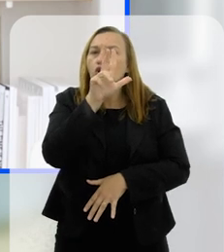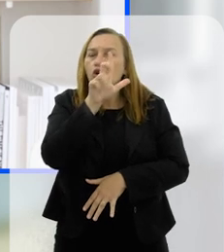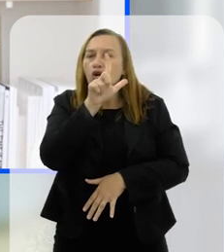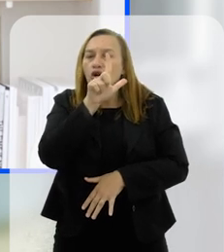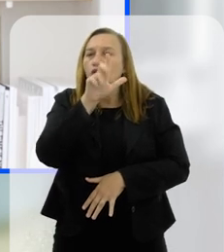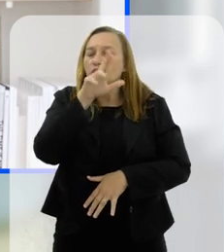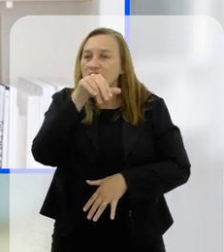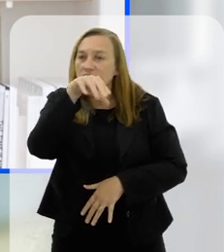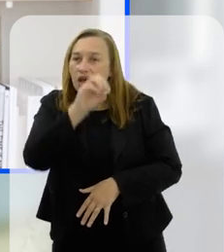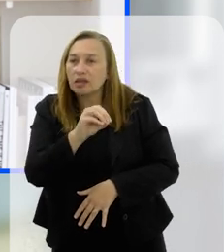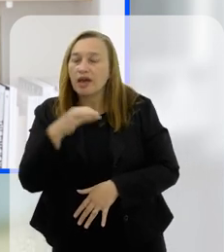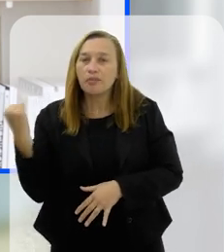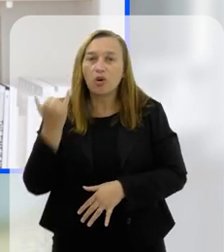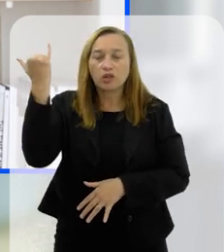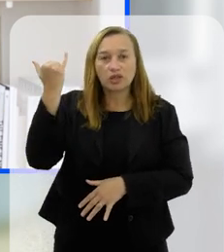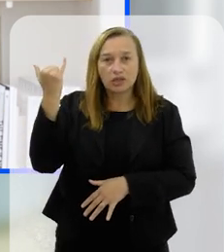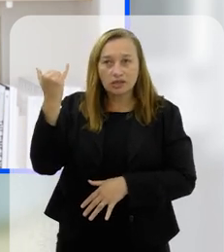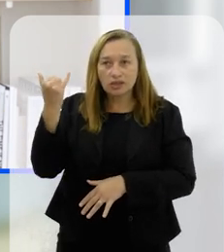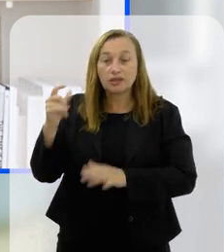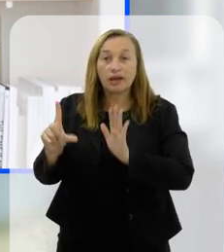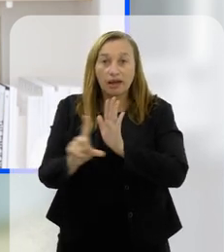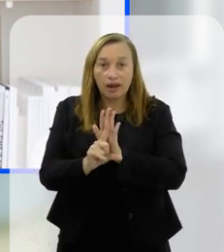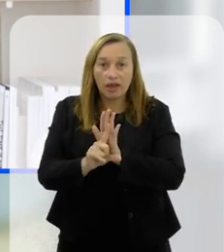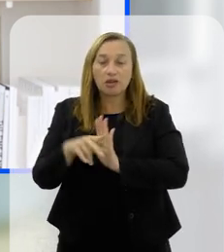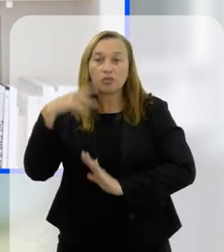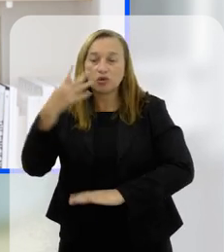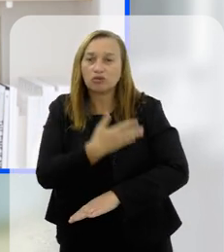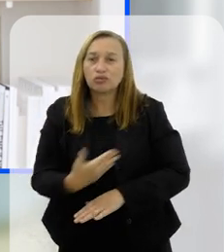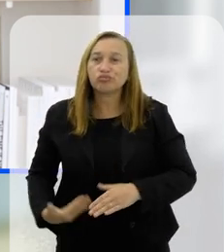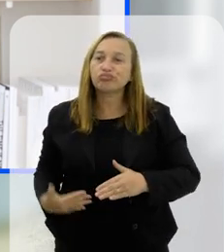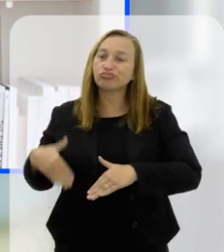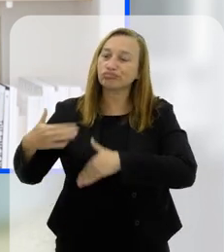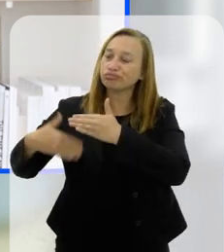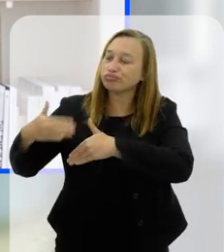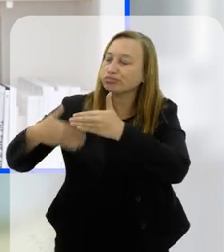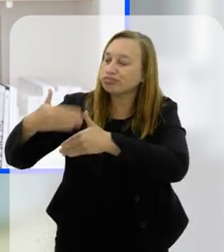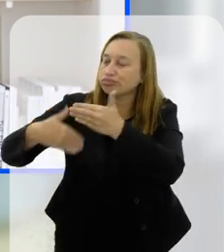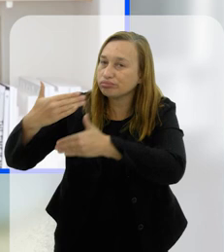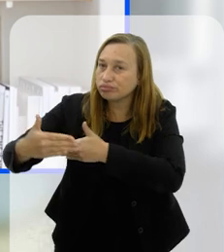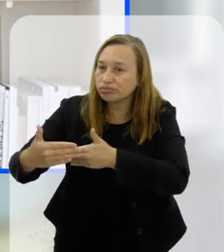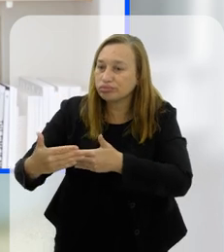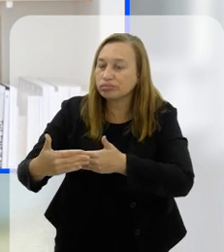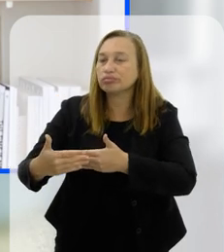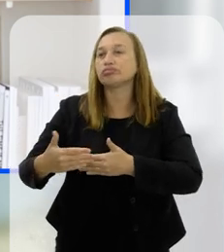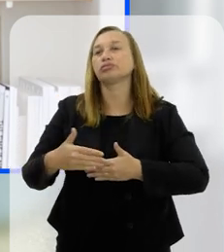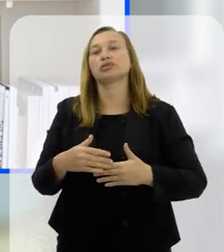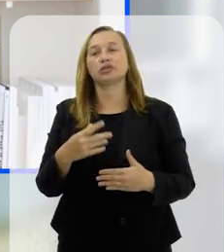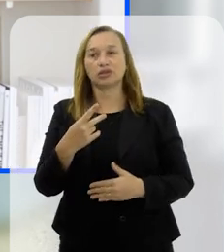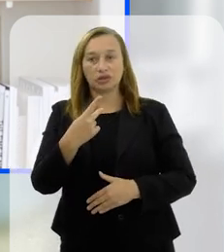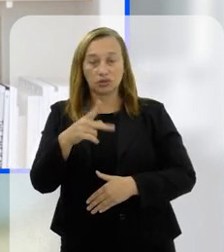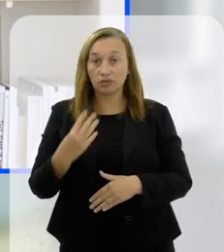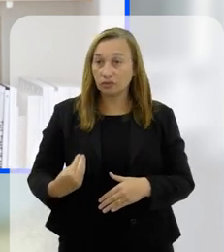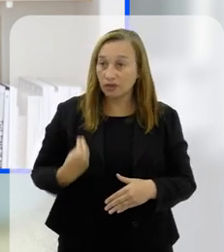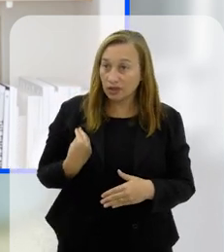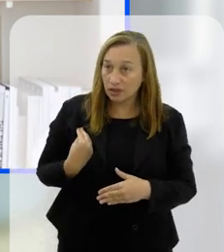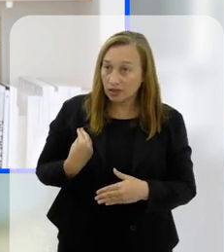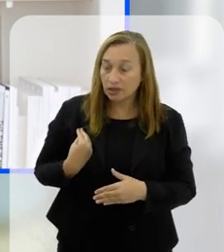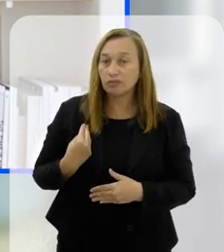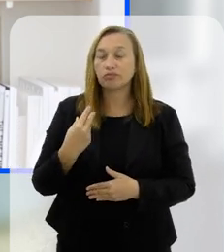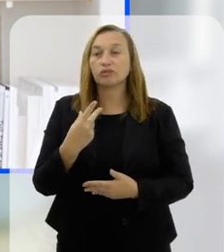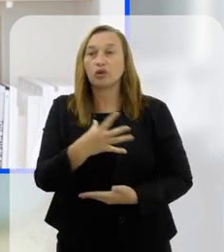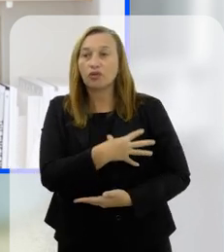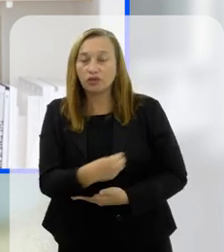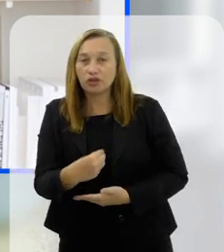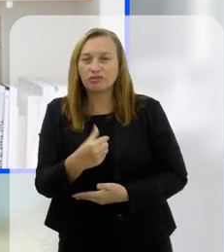da importância das leis e políticas públicas que foram desenvolvidas aí ao longo dos anos eh nessa trajetória da sua da sua vida